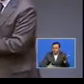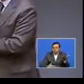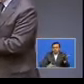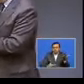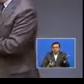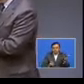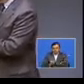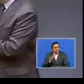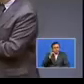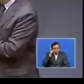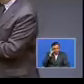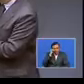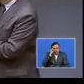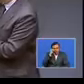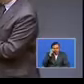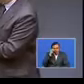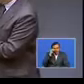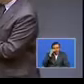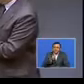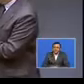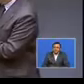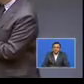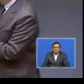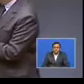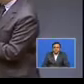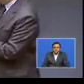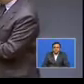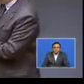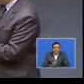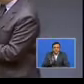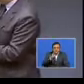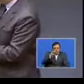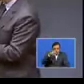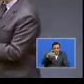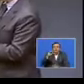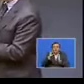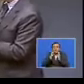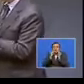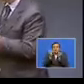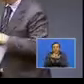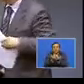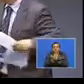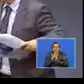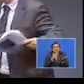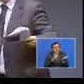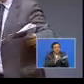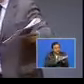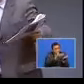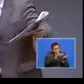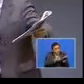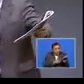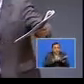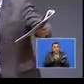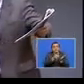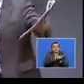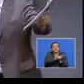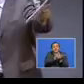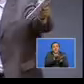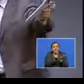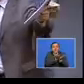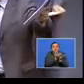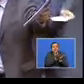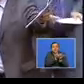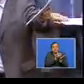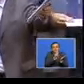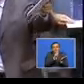Curiosamente, o clipping aqui da Câmara traz a capa da Veja, que faz uma matéria